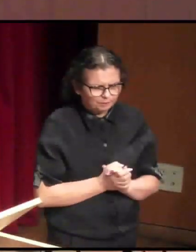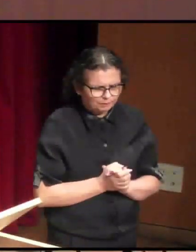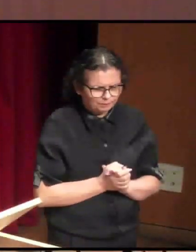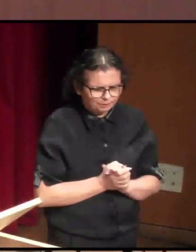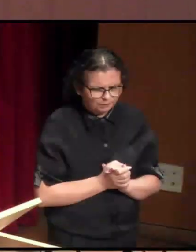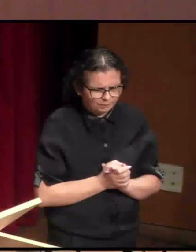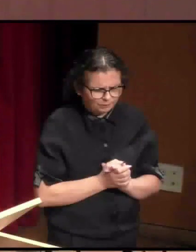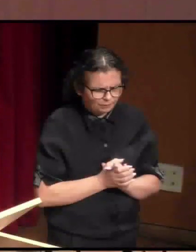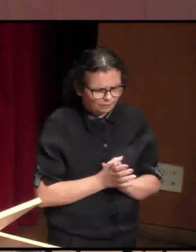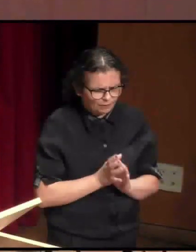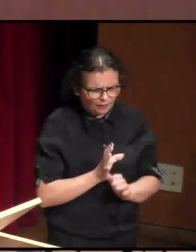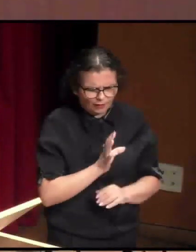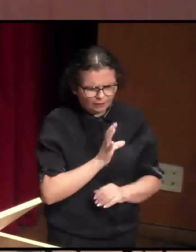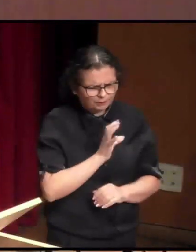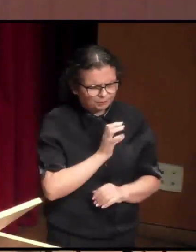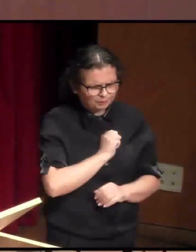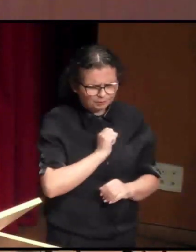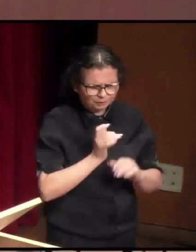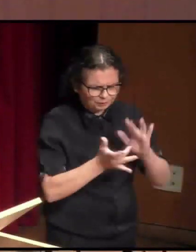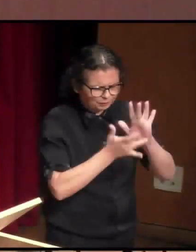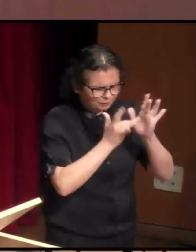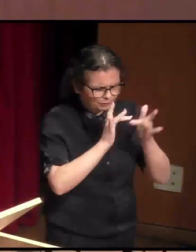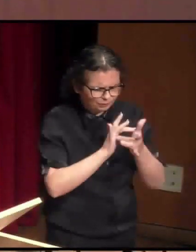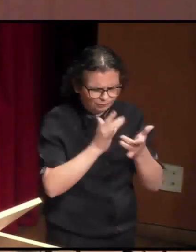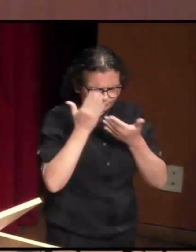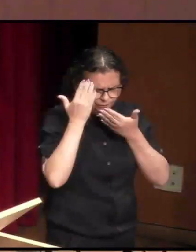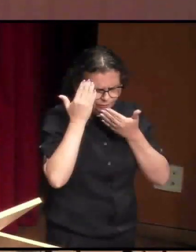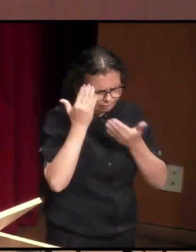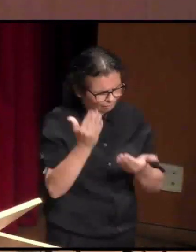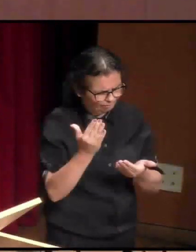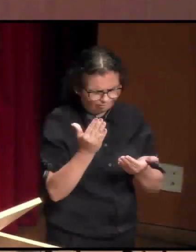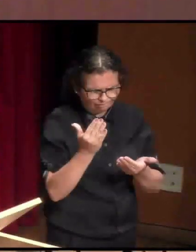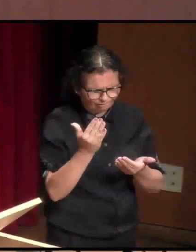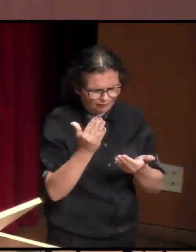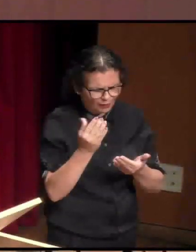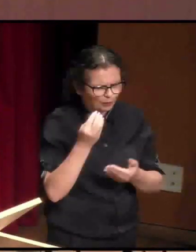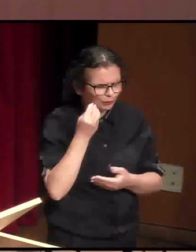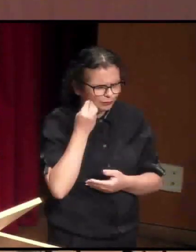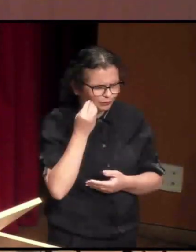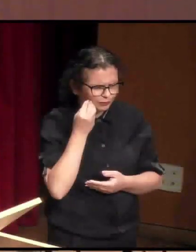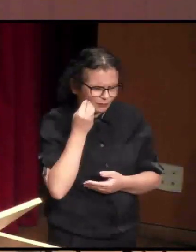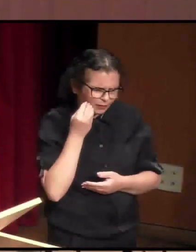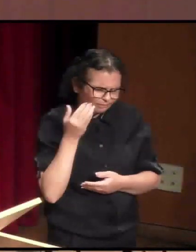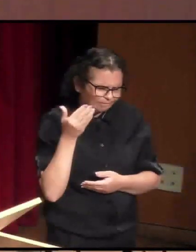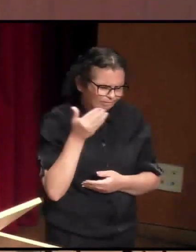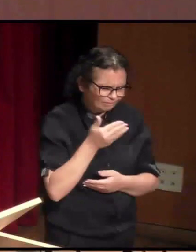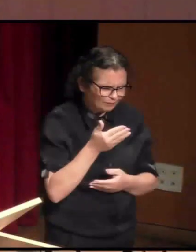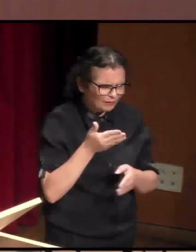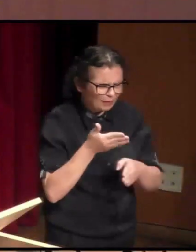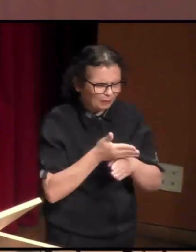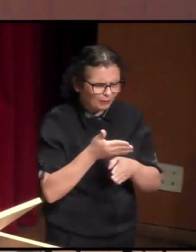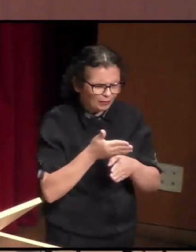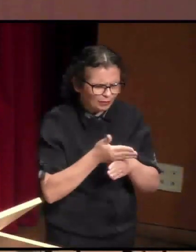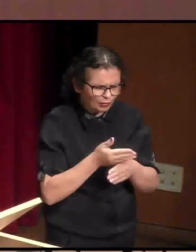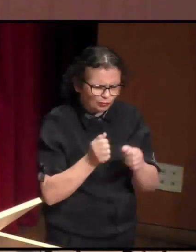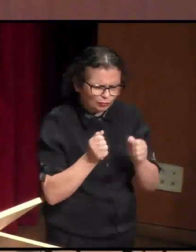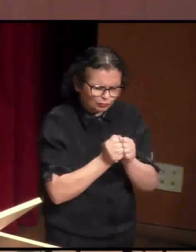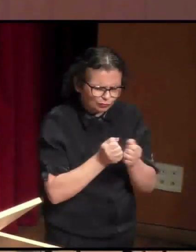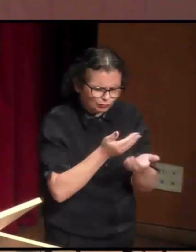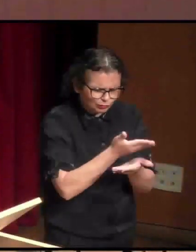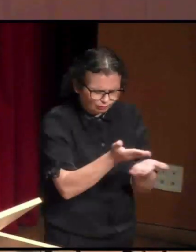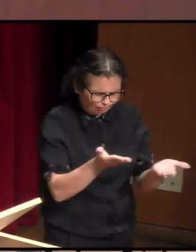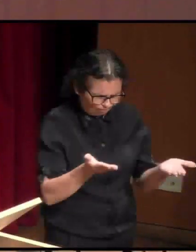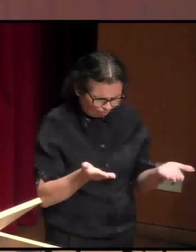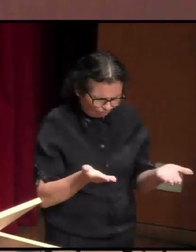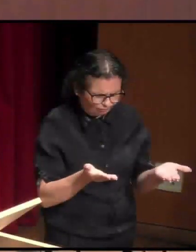Querido Jesus, eu te agradeço muito pela oportunidade de estar aqui, com estas minhas irmãs, esses